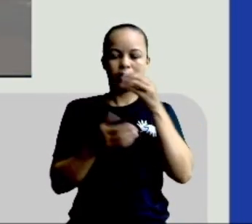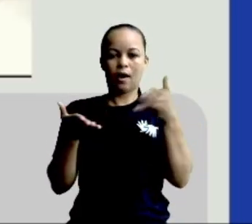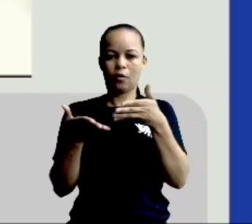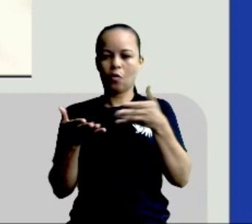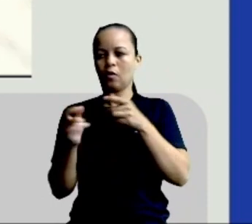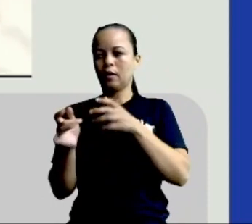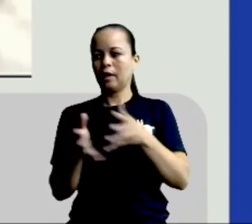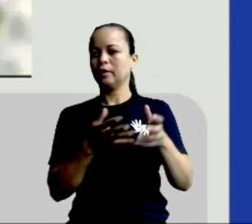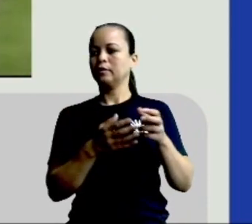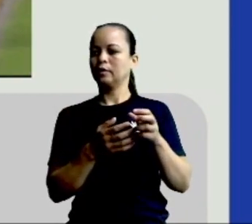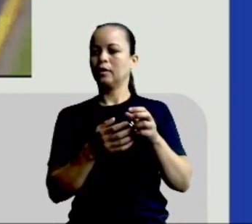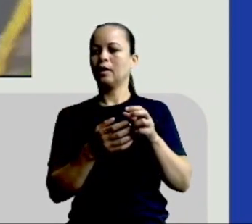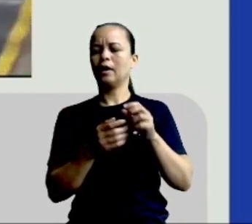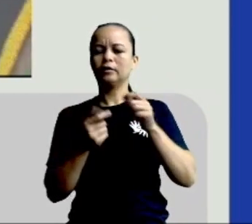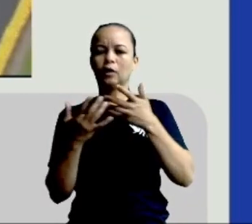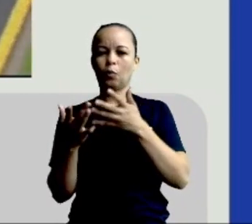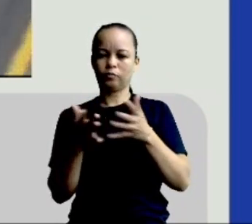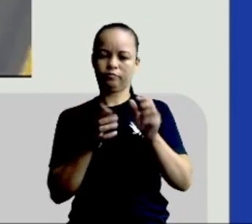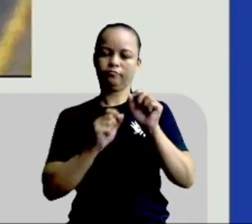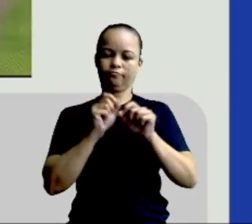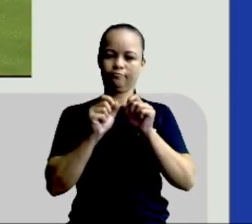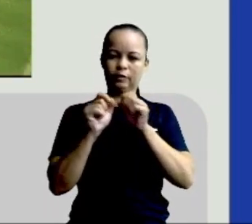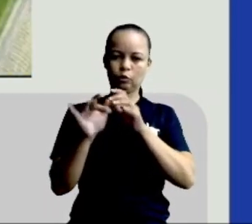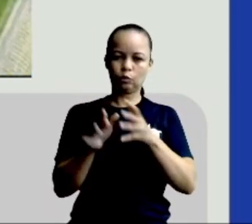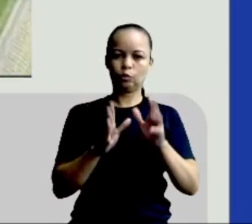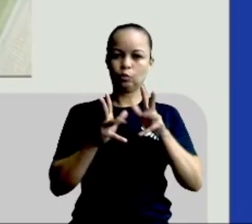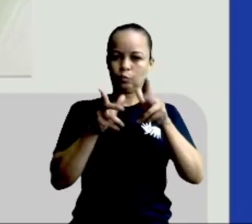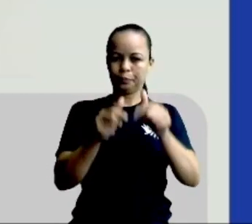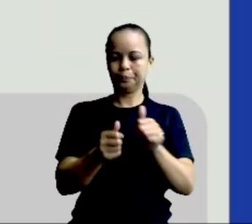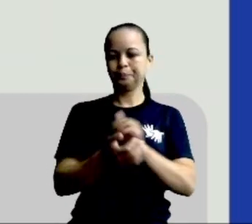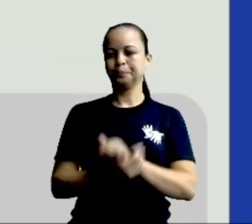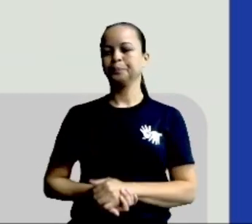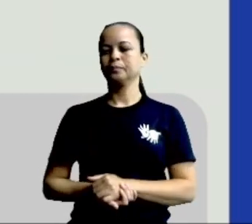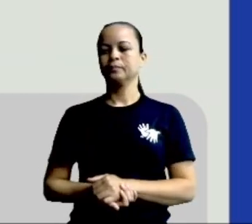tá? Arraste essas coisas tudinho.